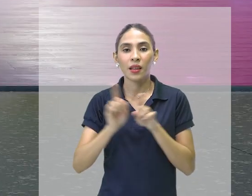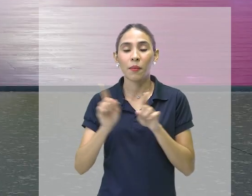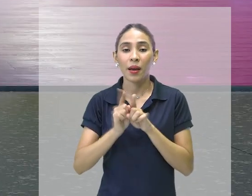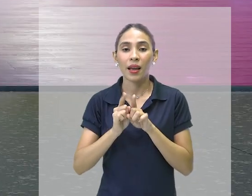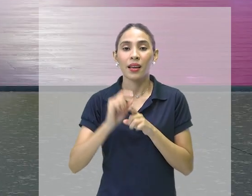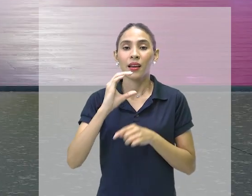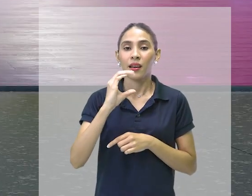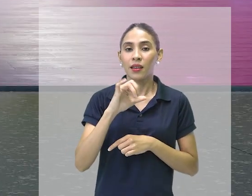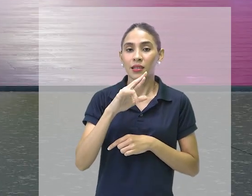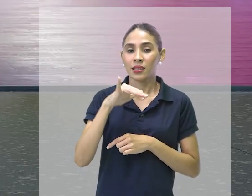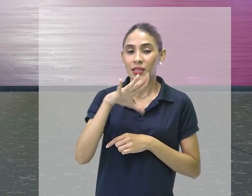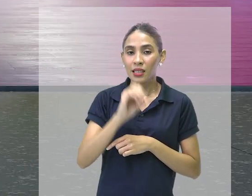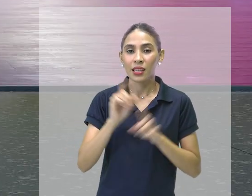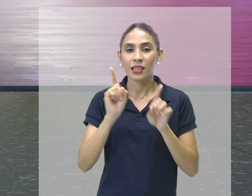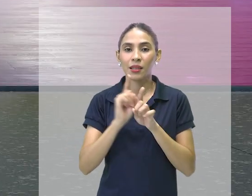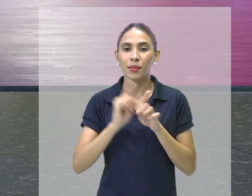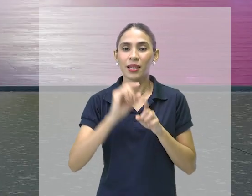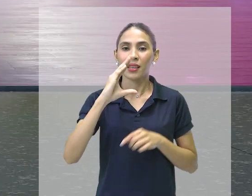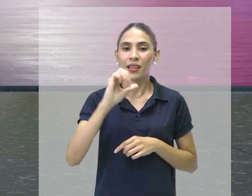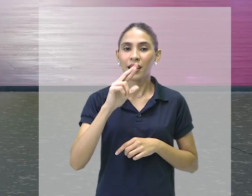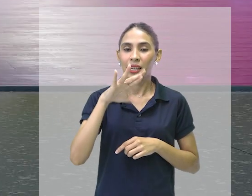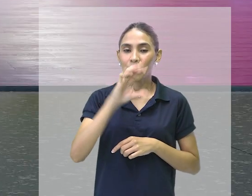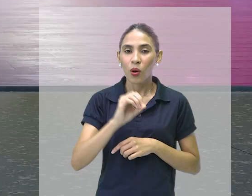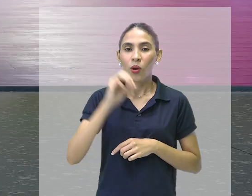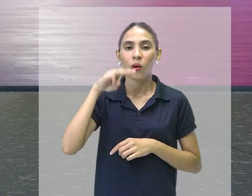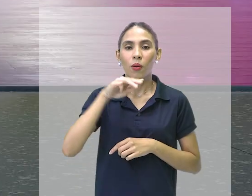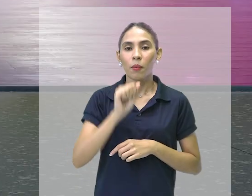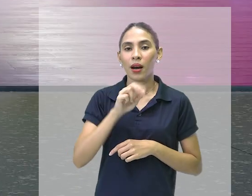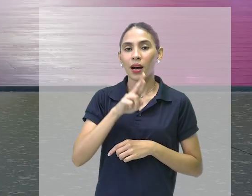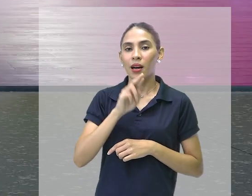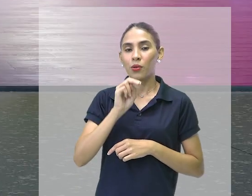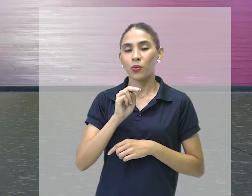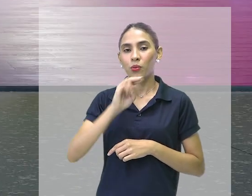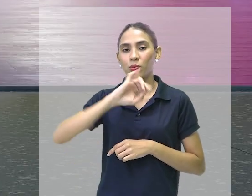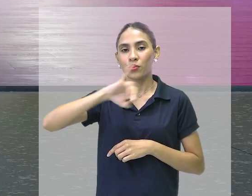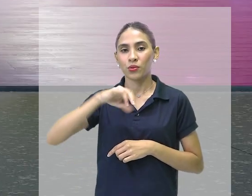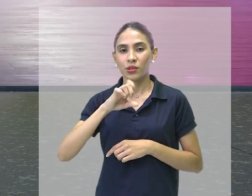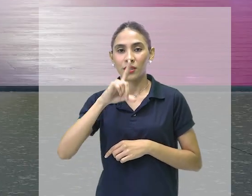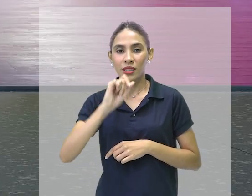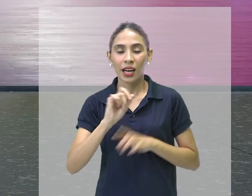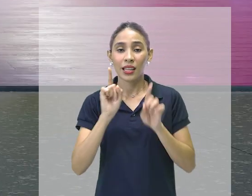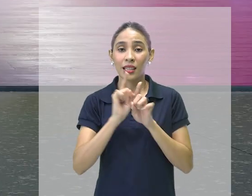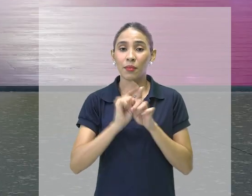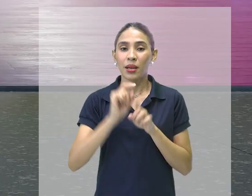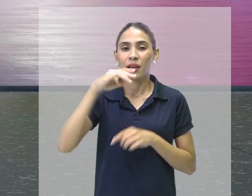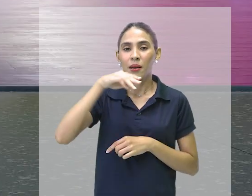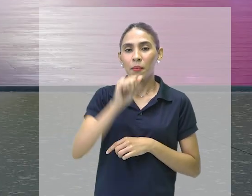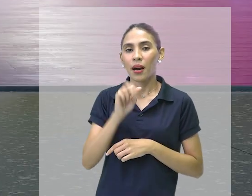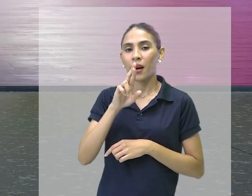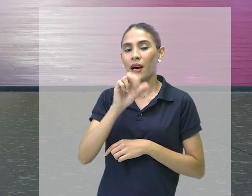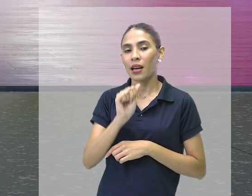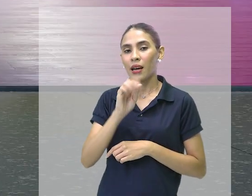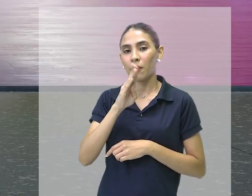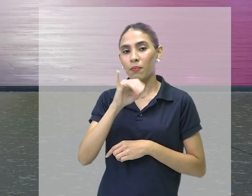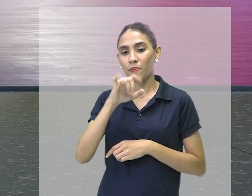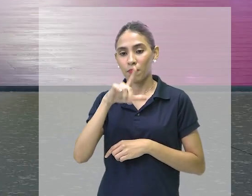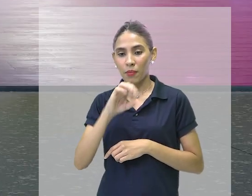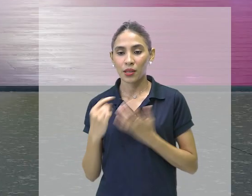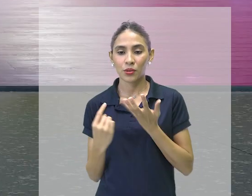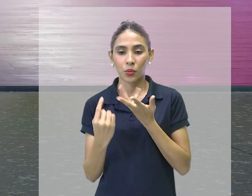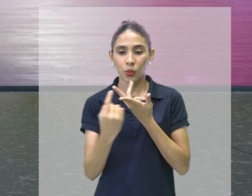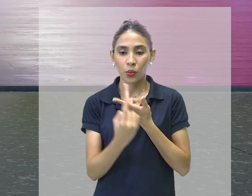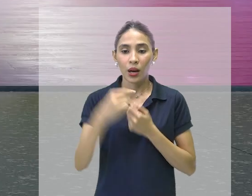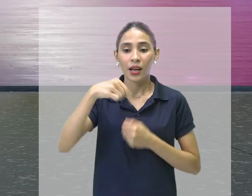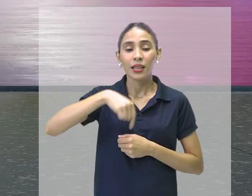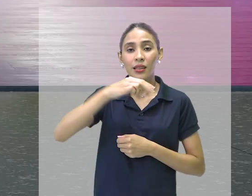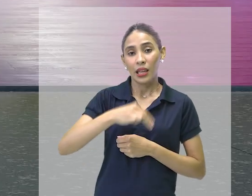a ciranda, o carimbó, a marujada, né, o mar-abaixo, todos eles estão